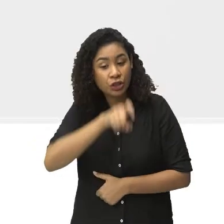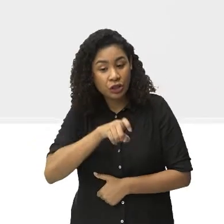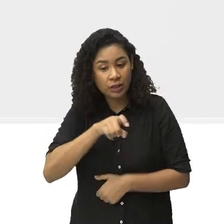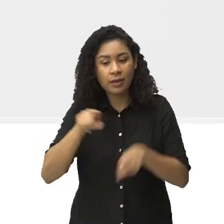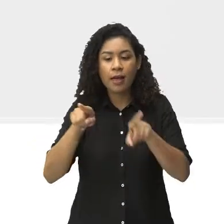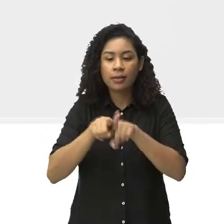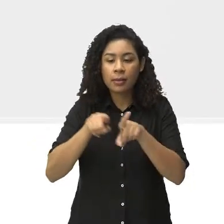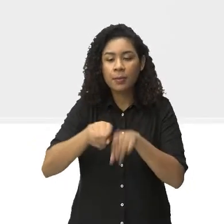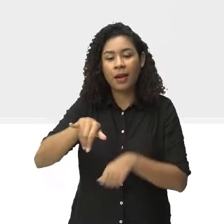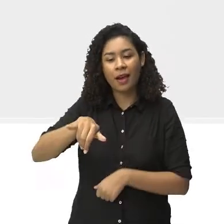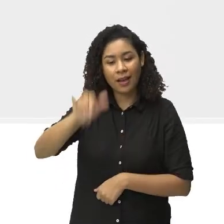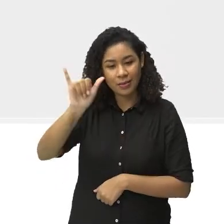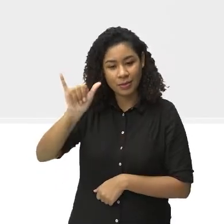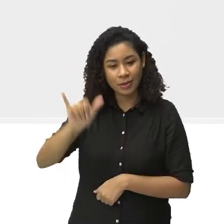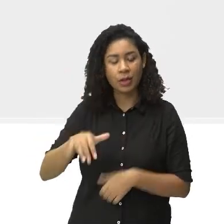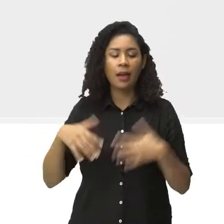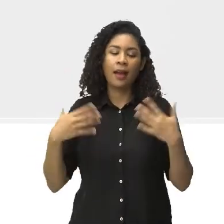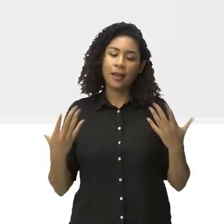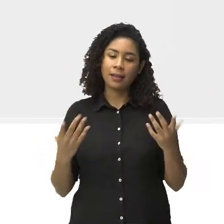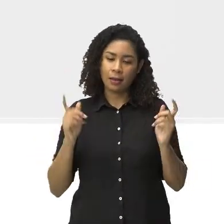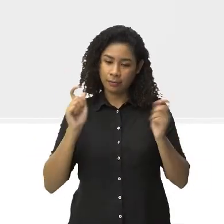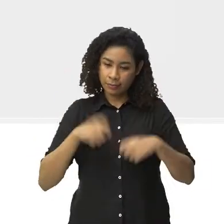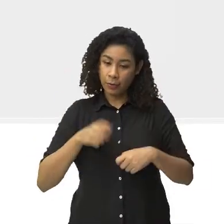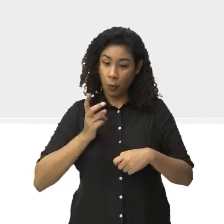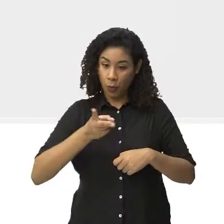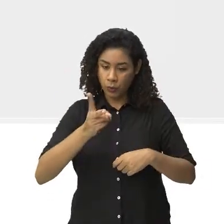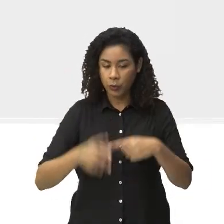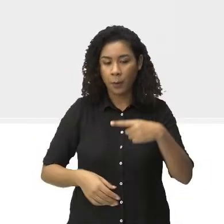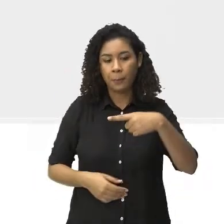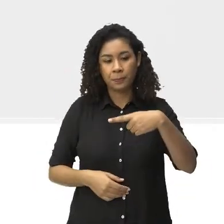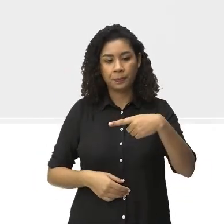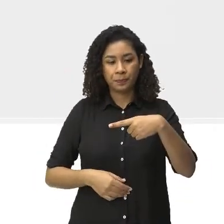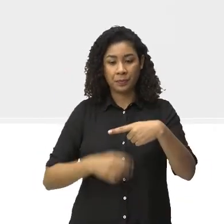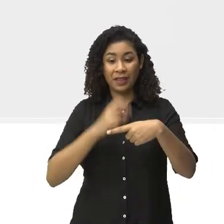ser 5, ó. Ok?